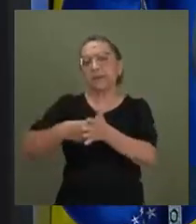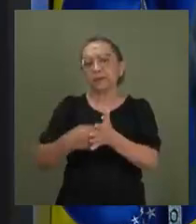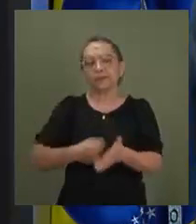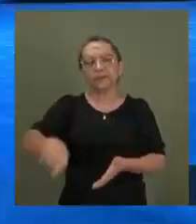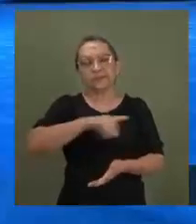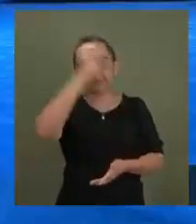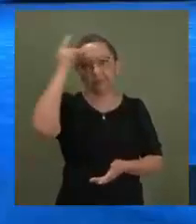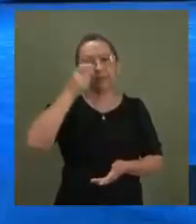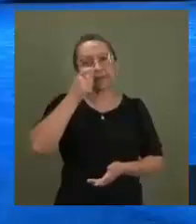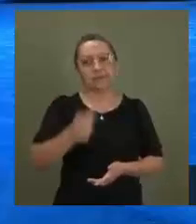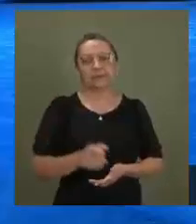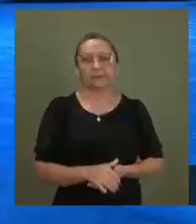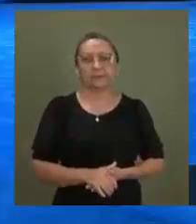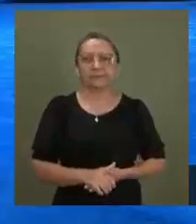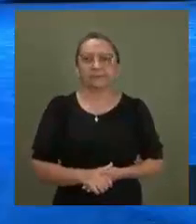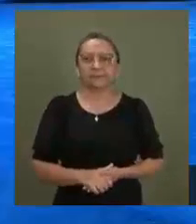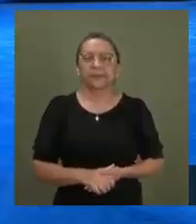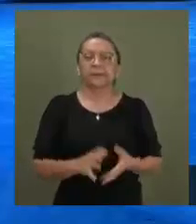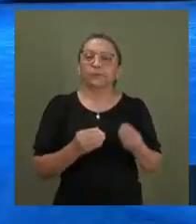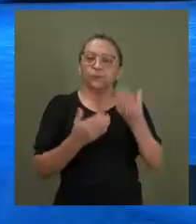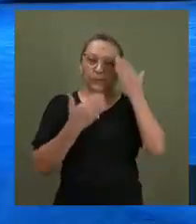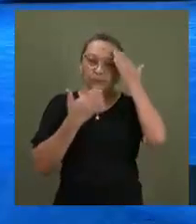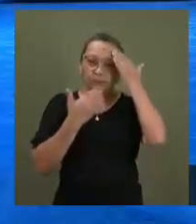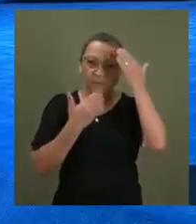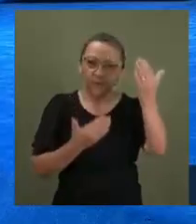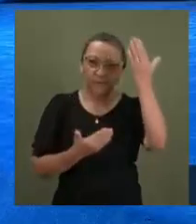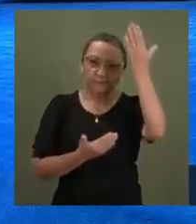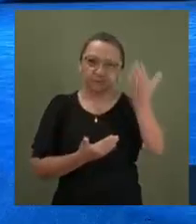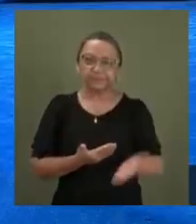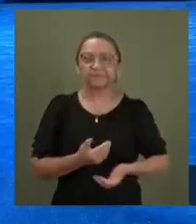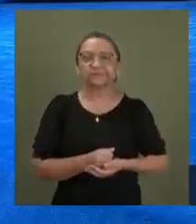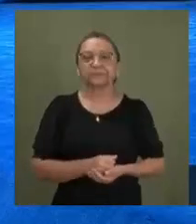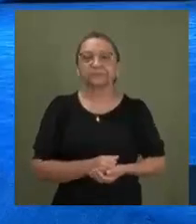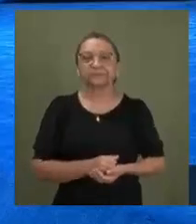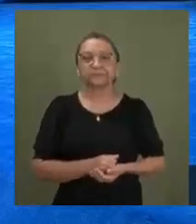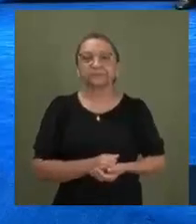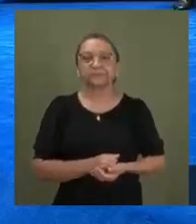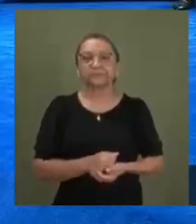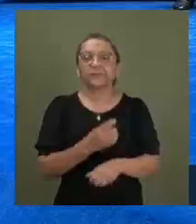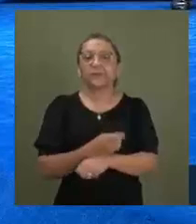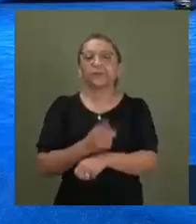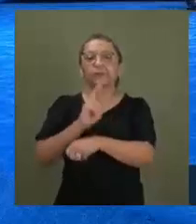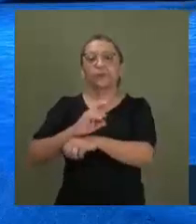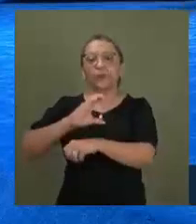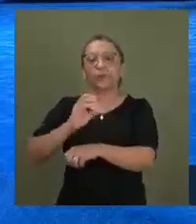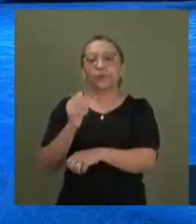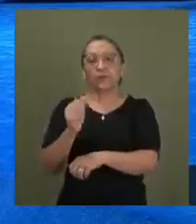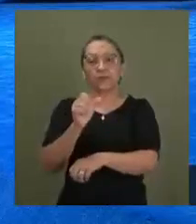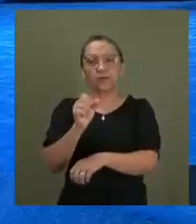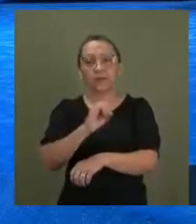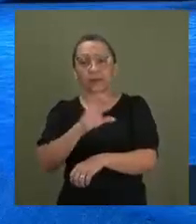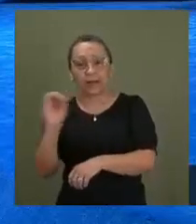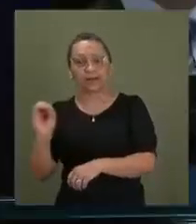Muito bem. Muito obrigado, doutor Cássio José Miceli Guimarães. A